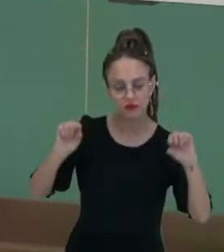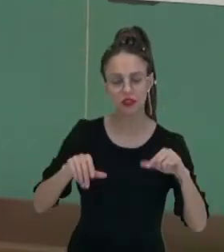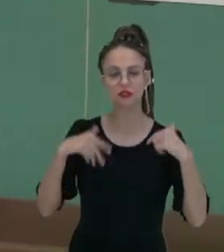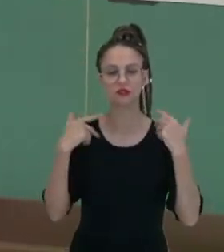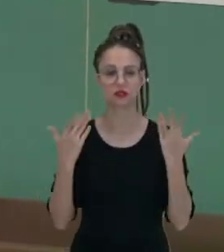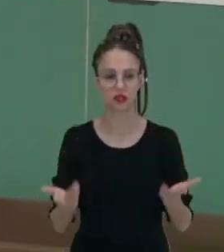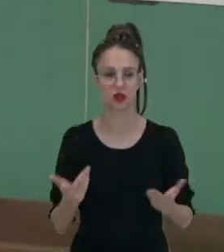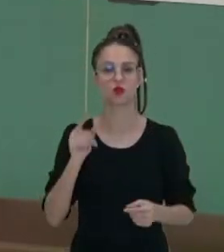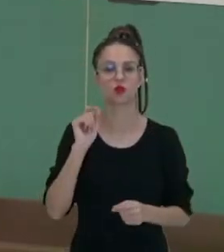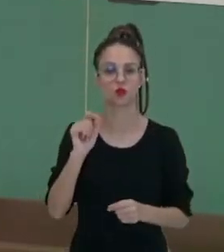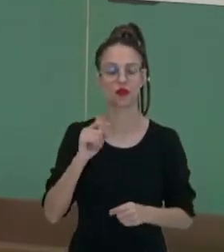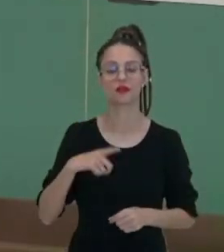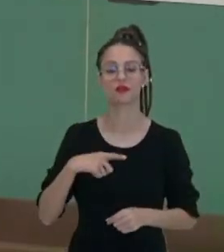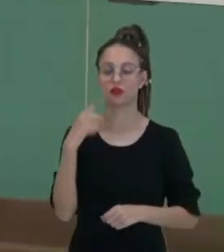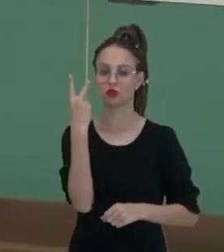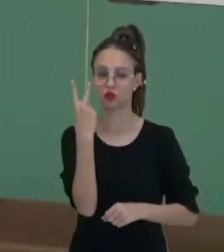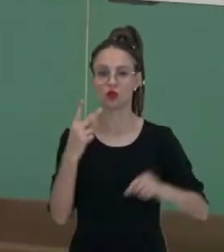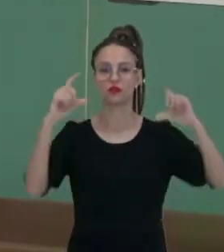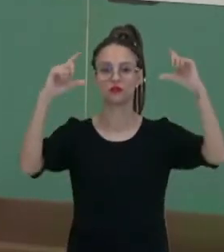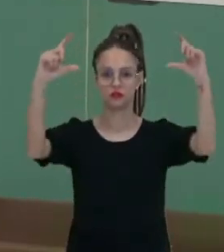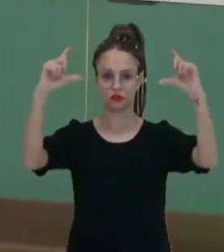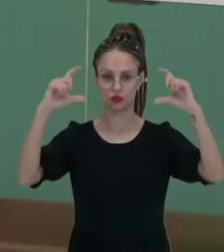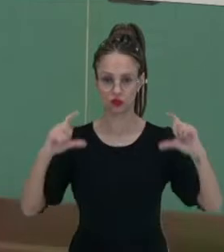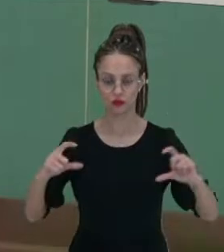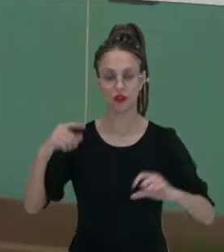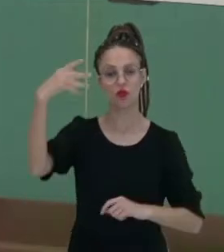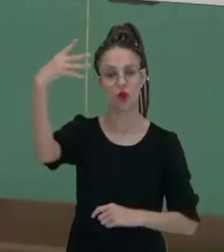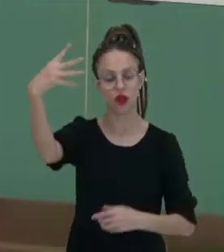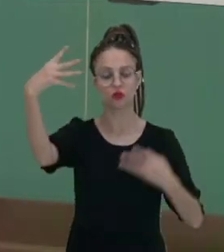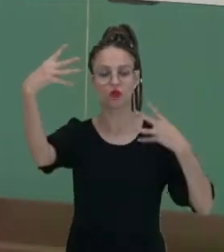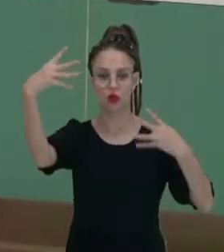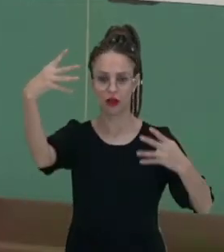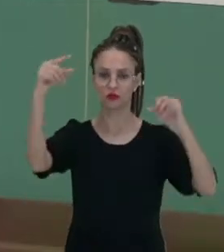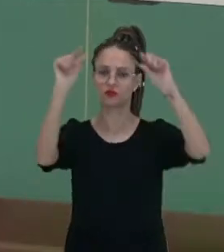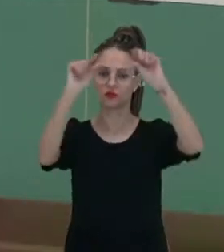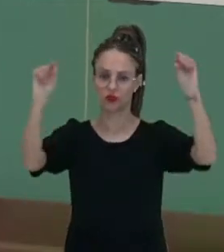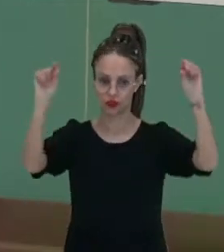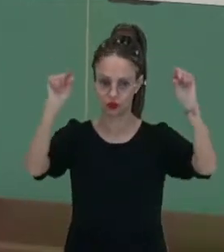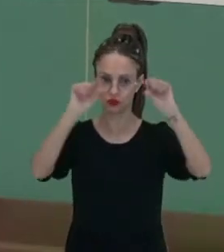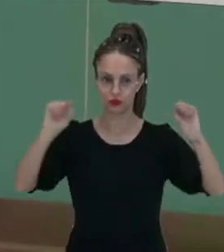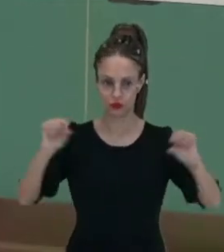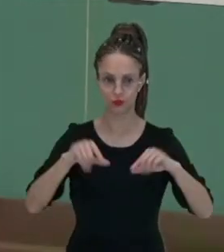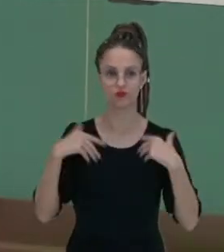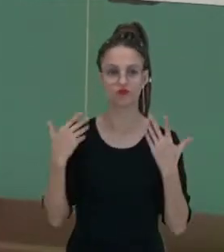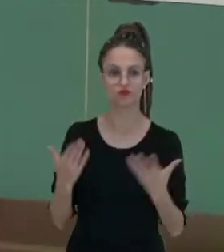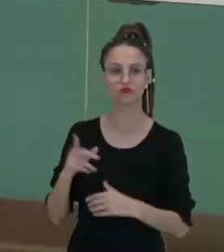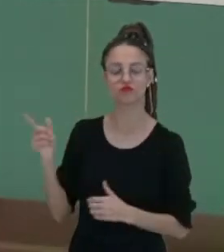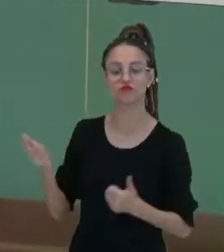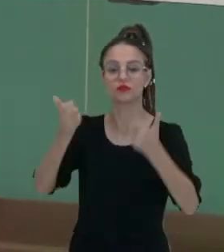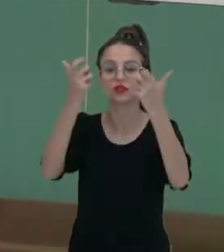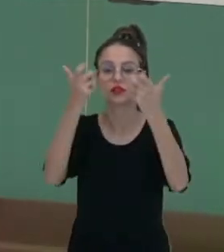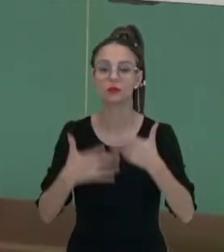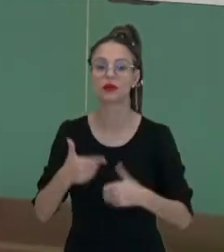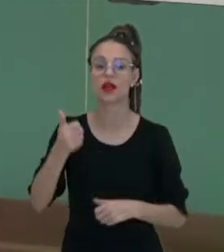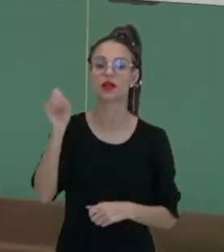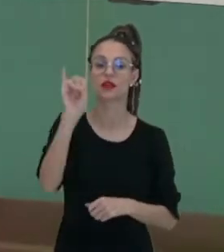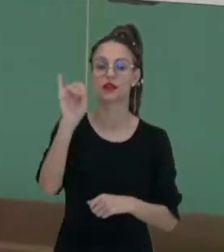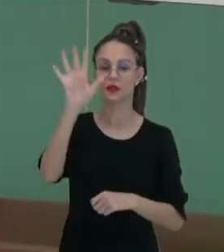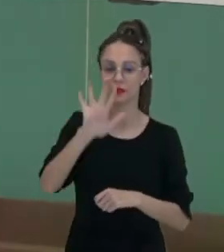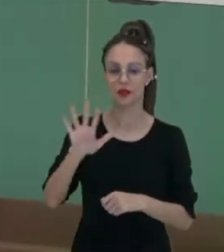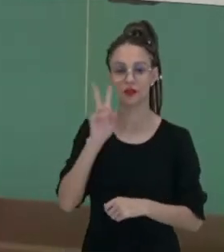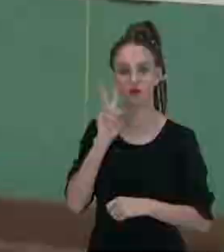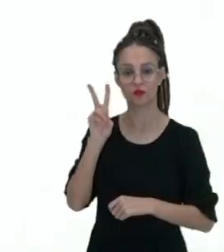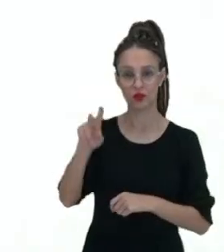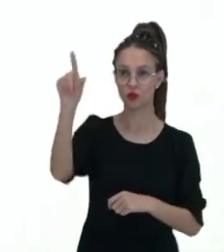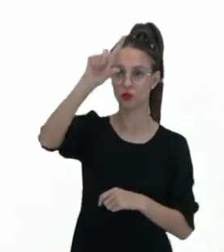temos aqui 2 estrofes compostas de 4 versos. E a questão é explicar a imagem. Viu uma